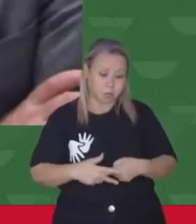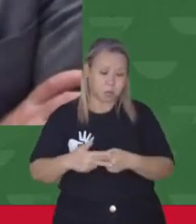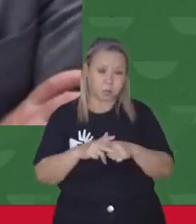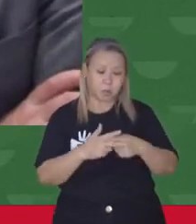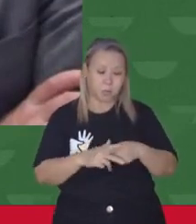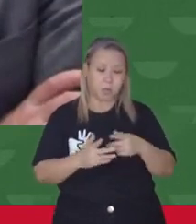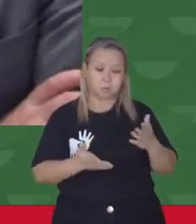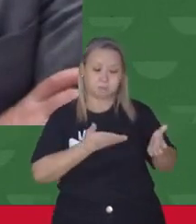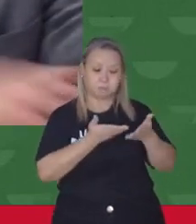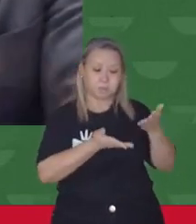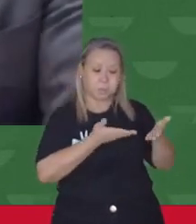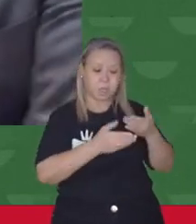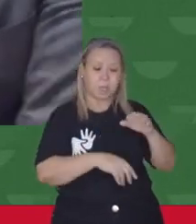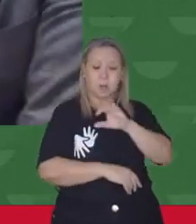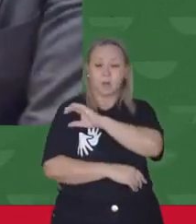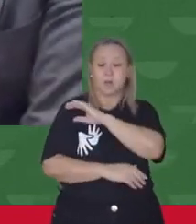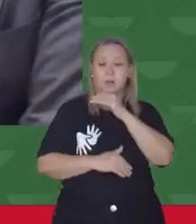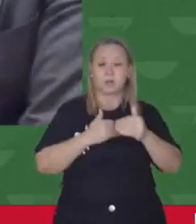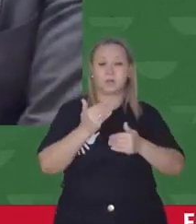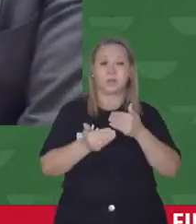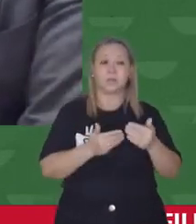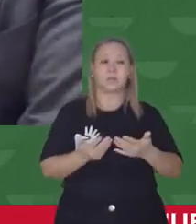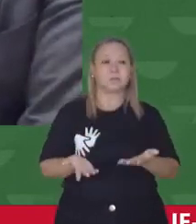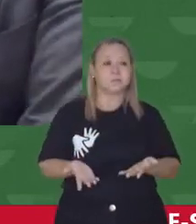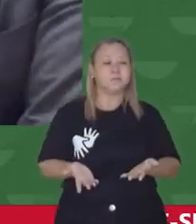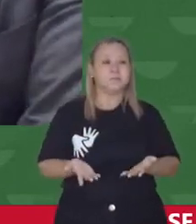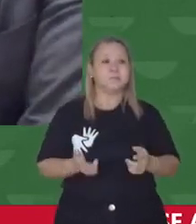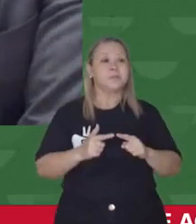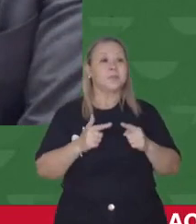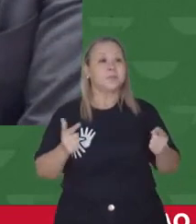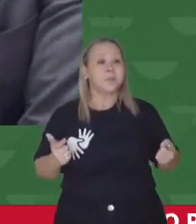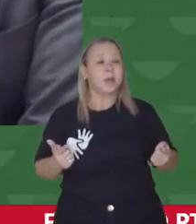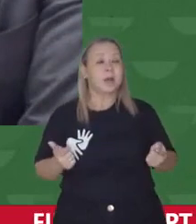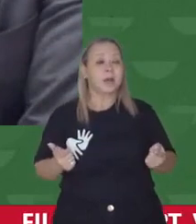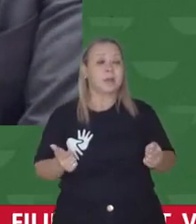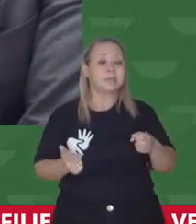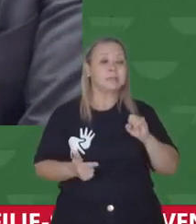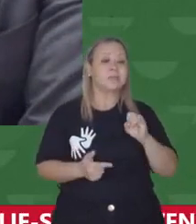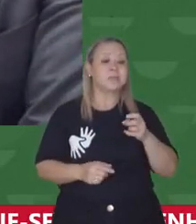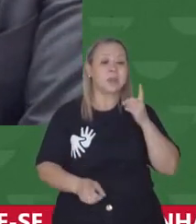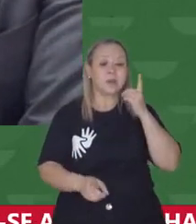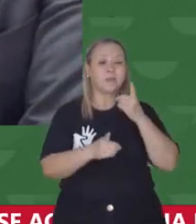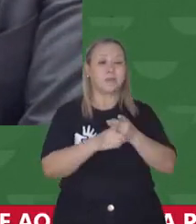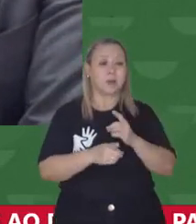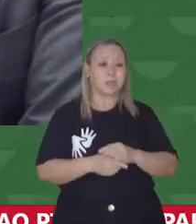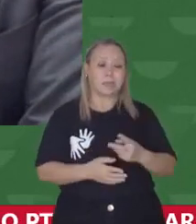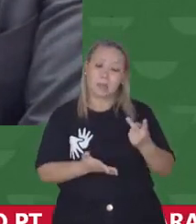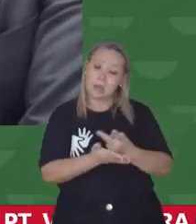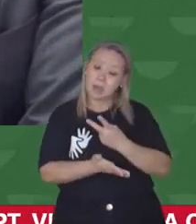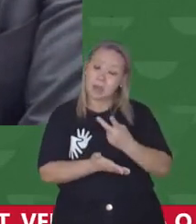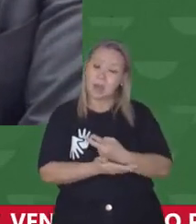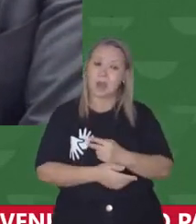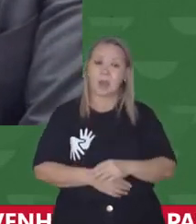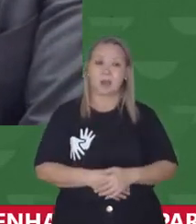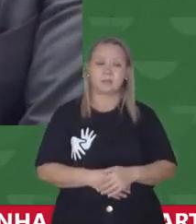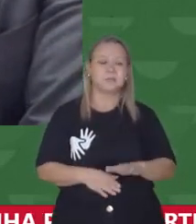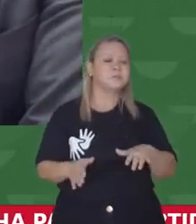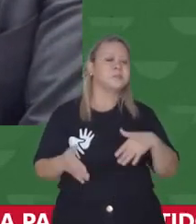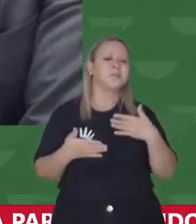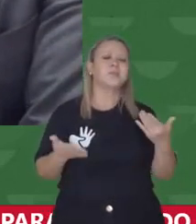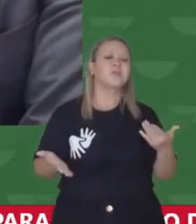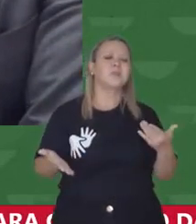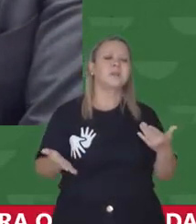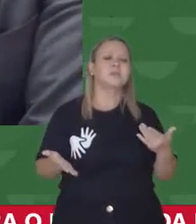de coordenação do desenvolvimento, mas não adianta isso se você for atender às necessidades erradas. Quais são as demandas da